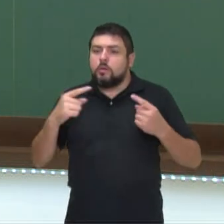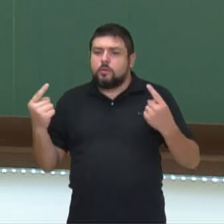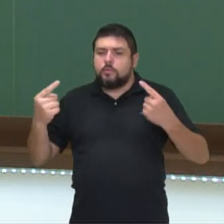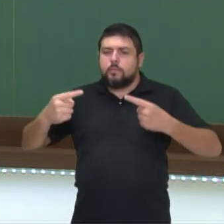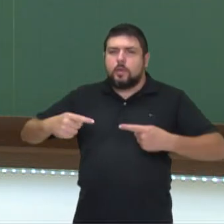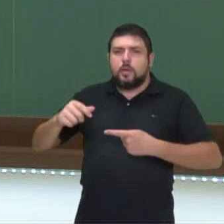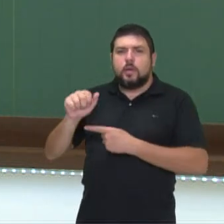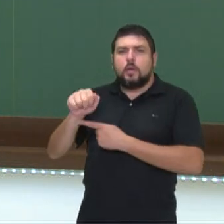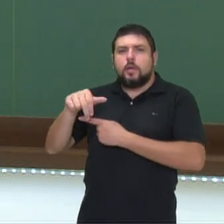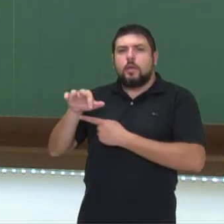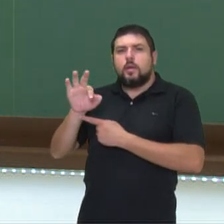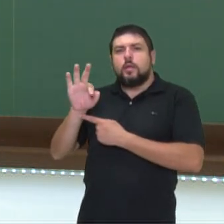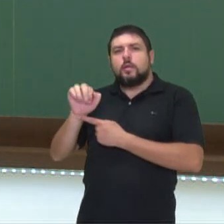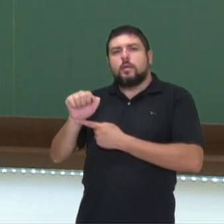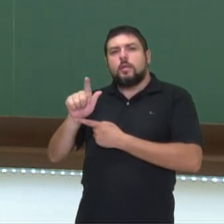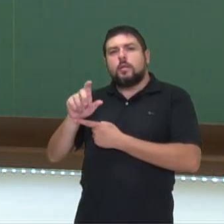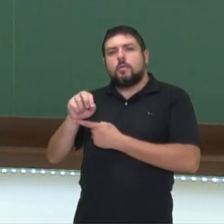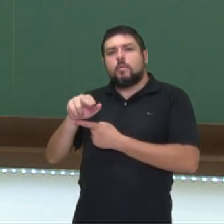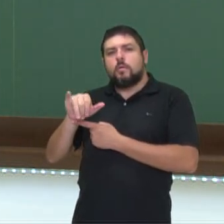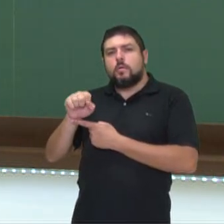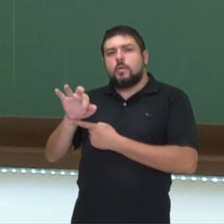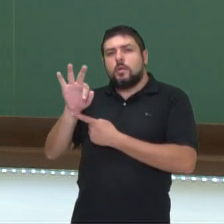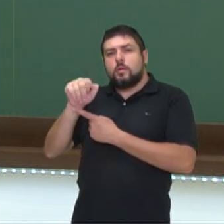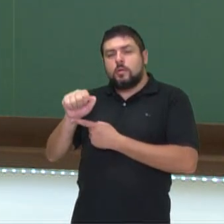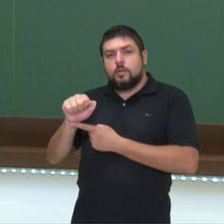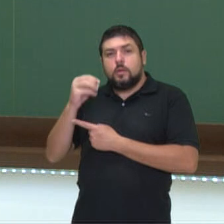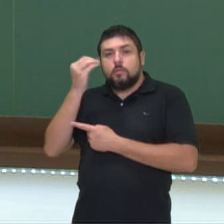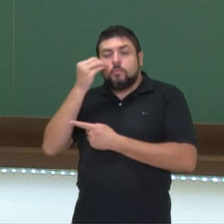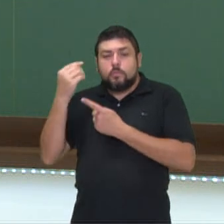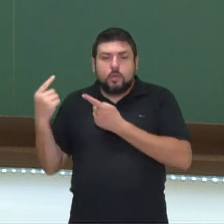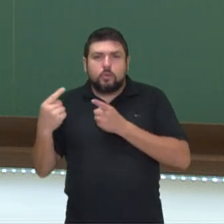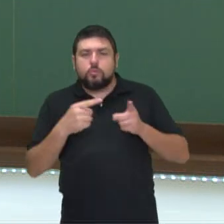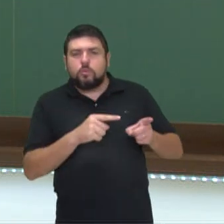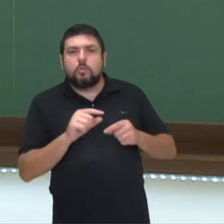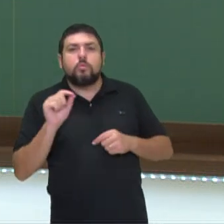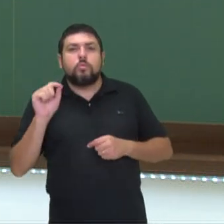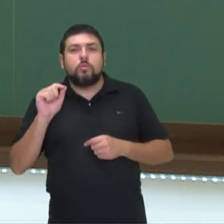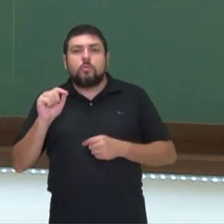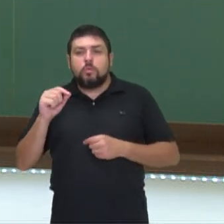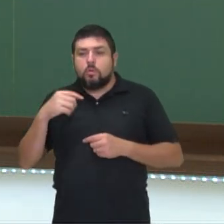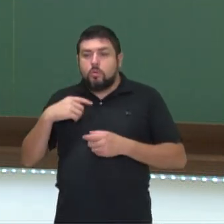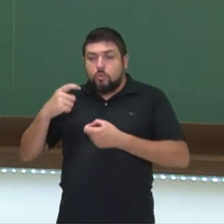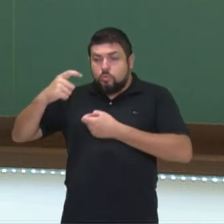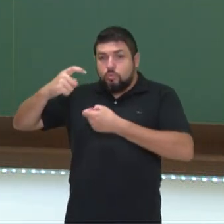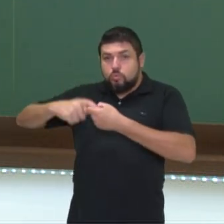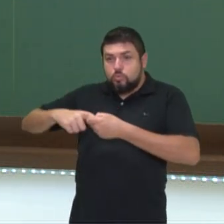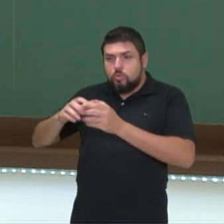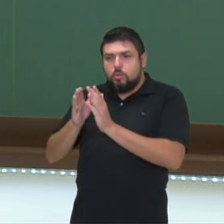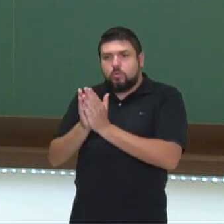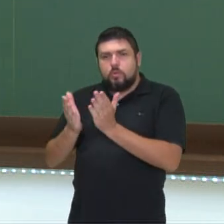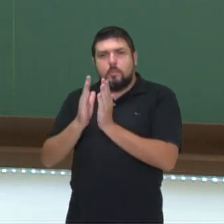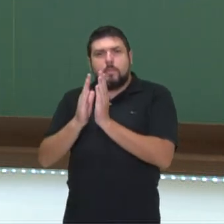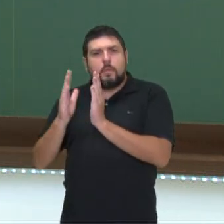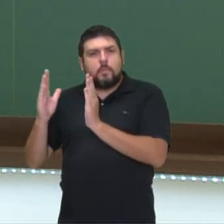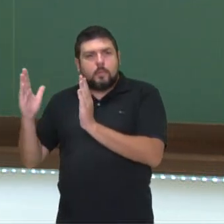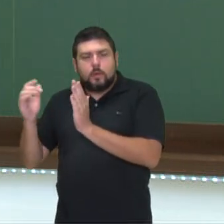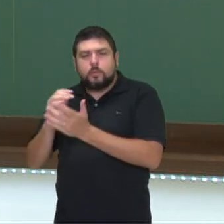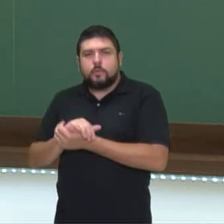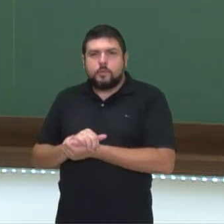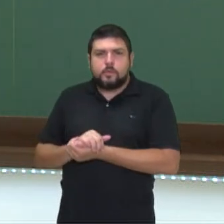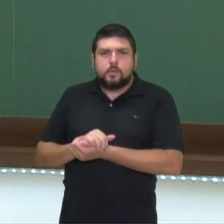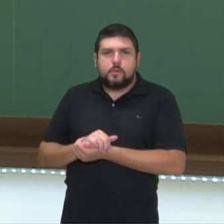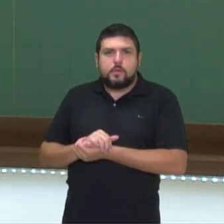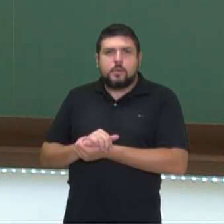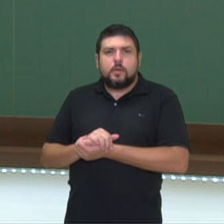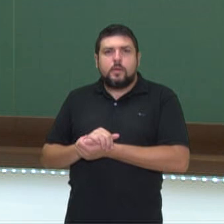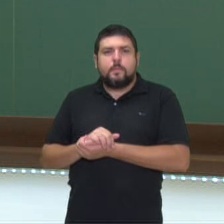ali, faz parte do conflito dessa história, a filha do dono da livraria. Essa história, nós temos